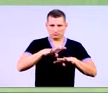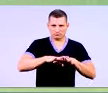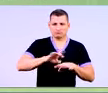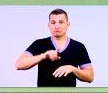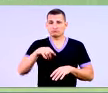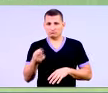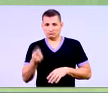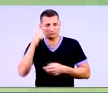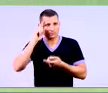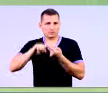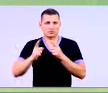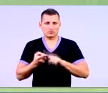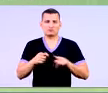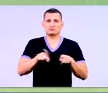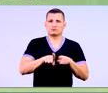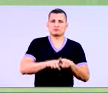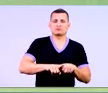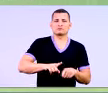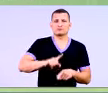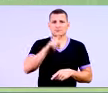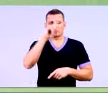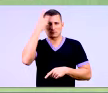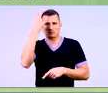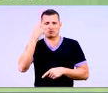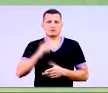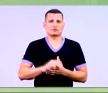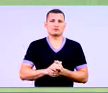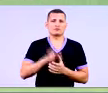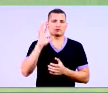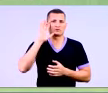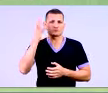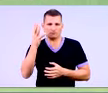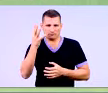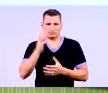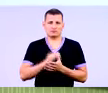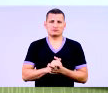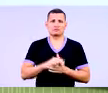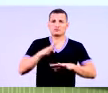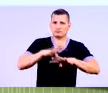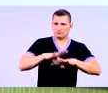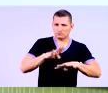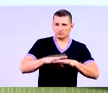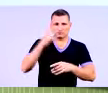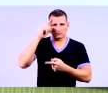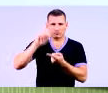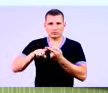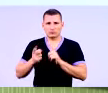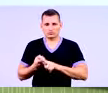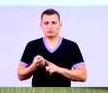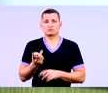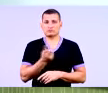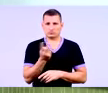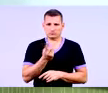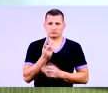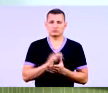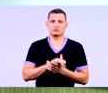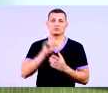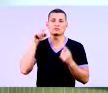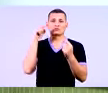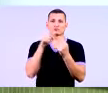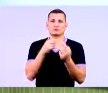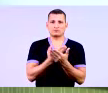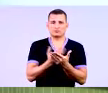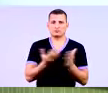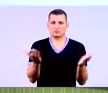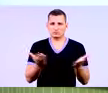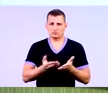expressões aritméticas e expressões lógicas não tem o seguinte o objetivo da aula de hoje é